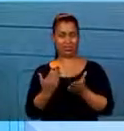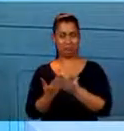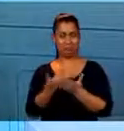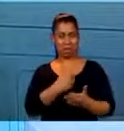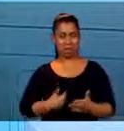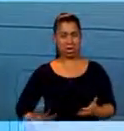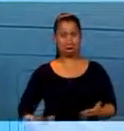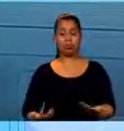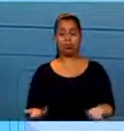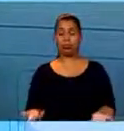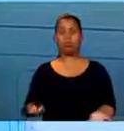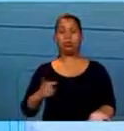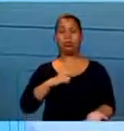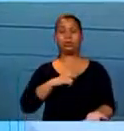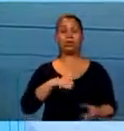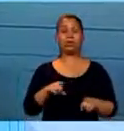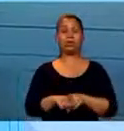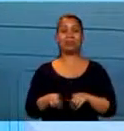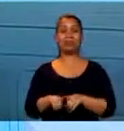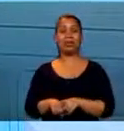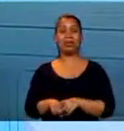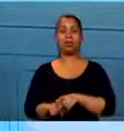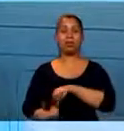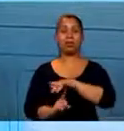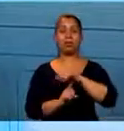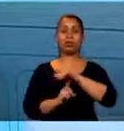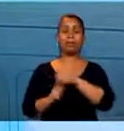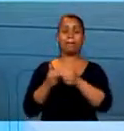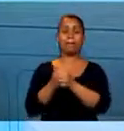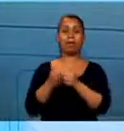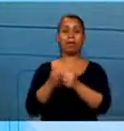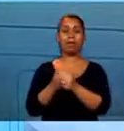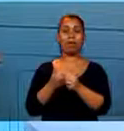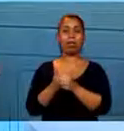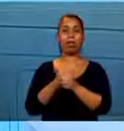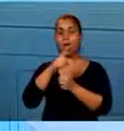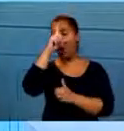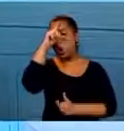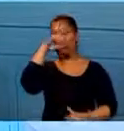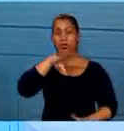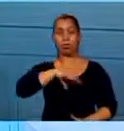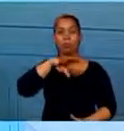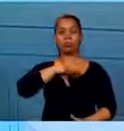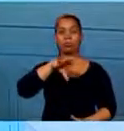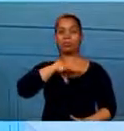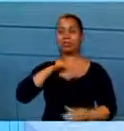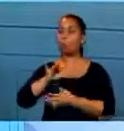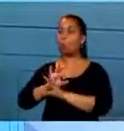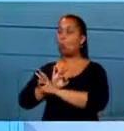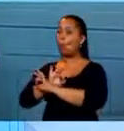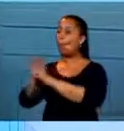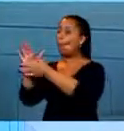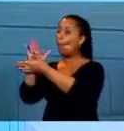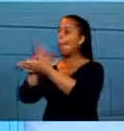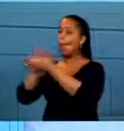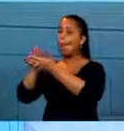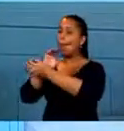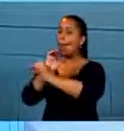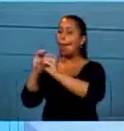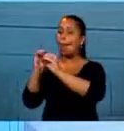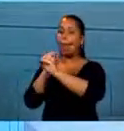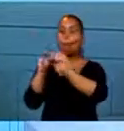uma pracinha ao lado da Beneficência Portuguesa e não tem mais nada. Então, a